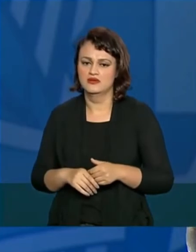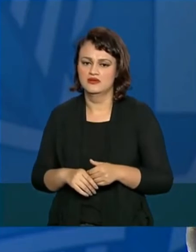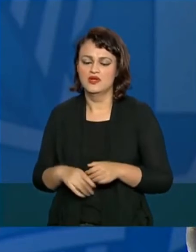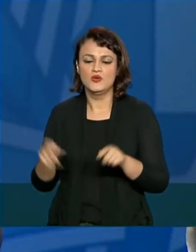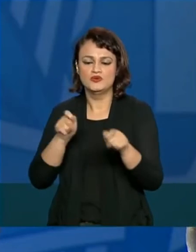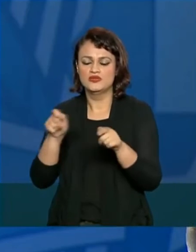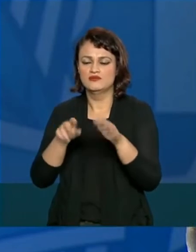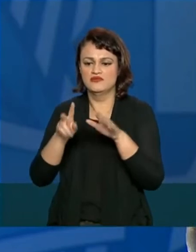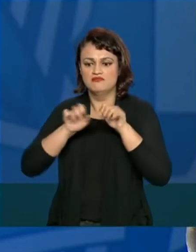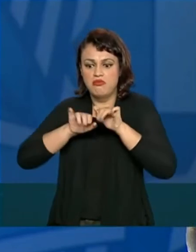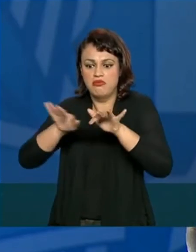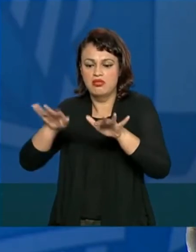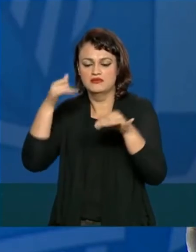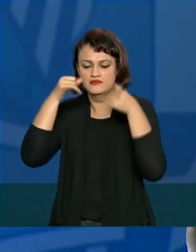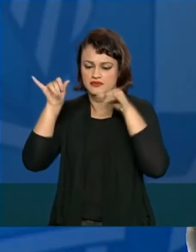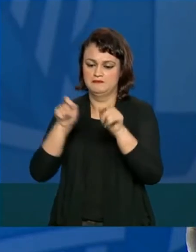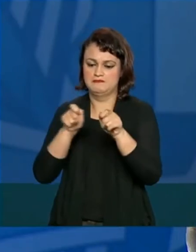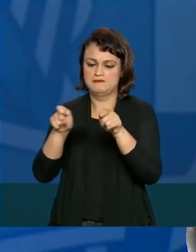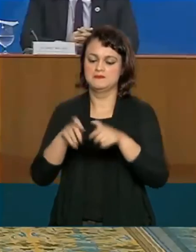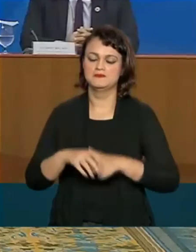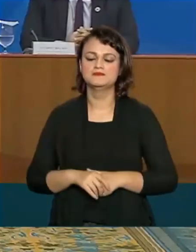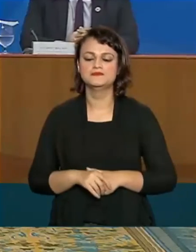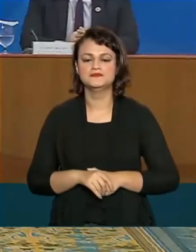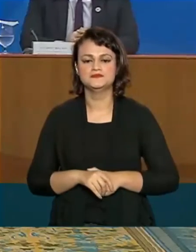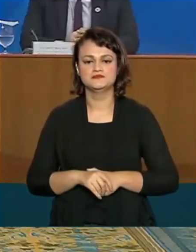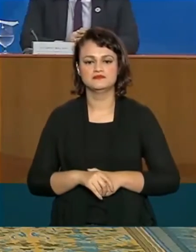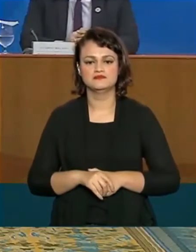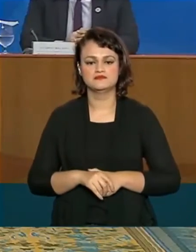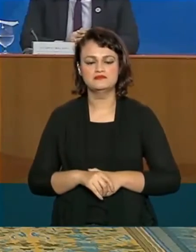do espalhamento do nosso vírus.